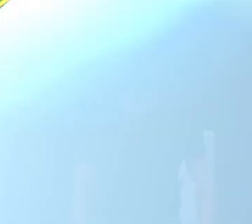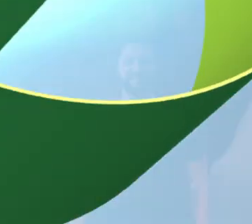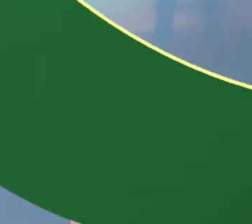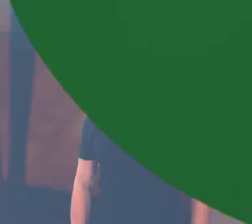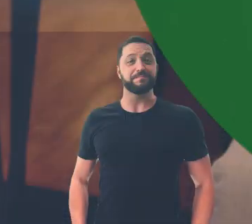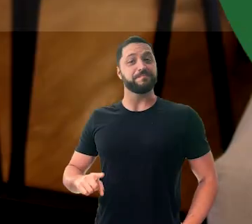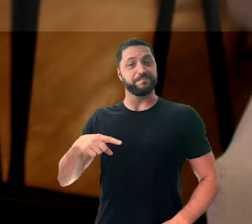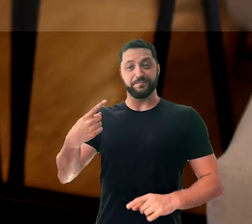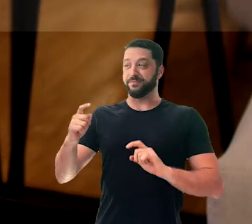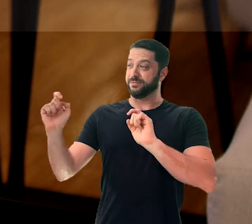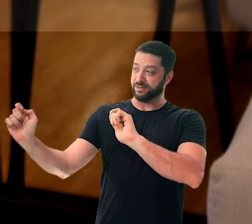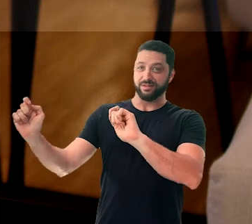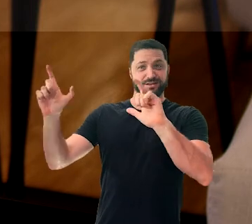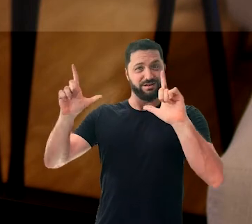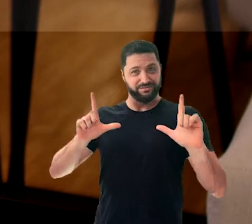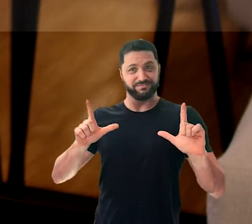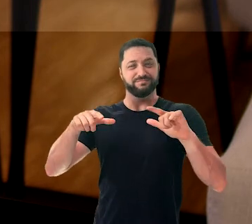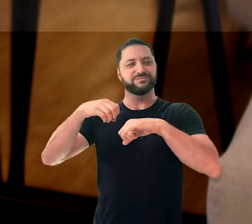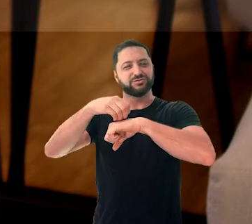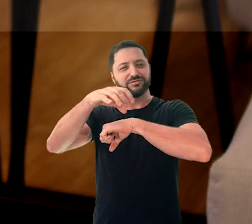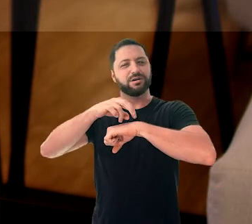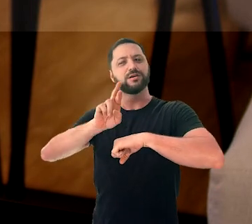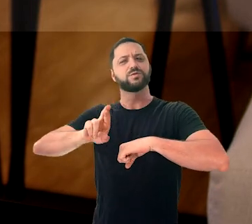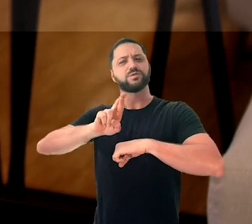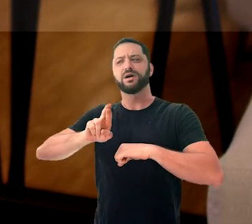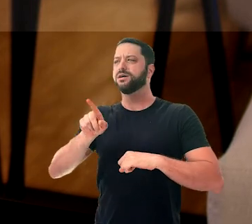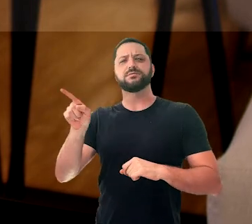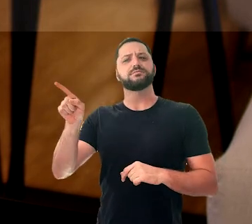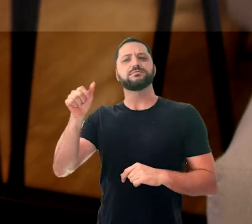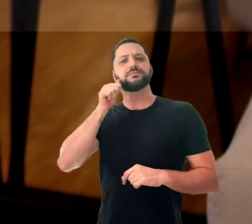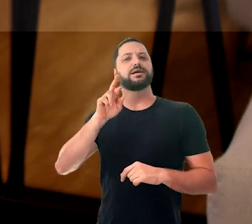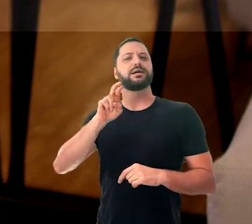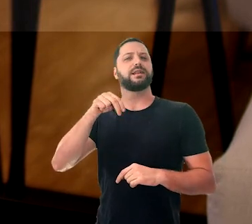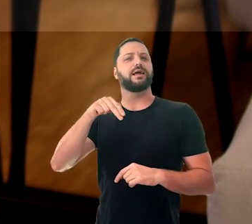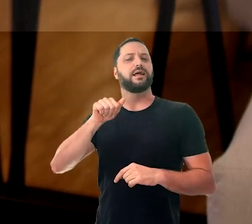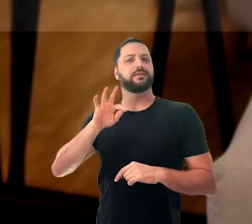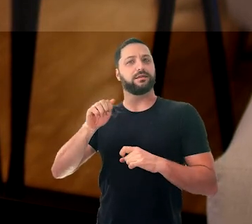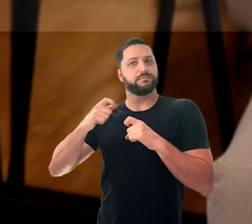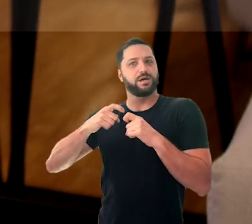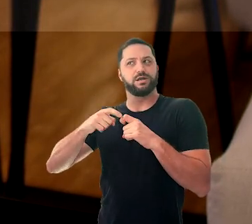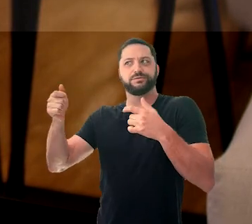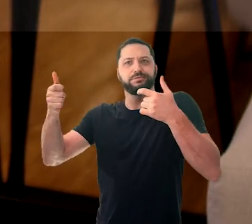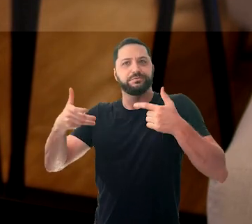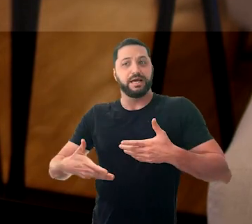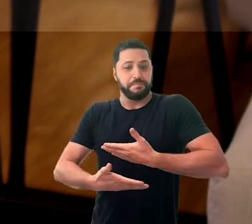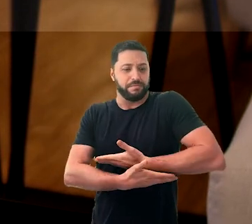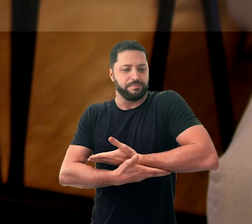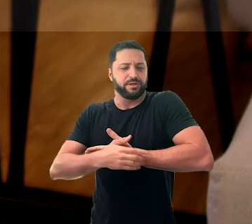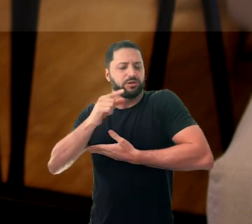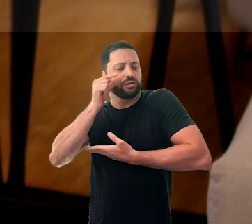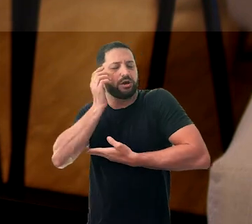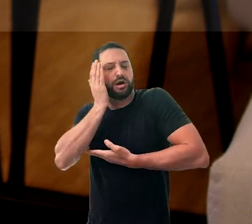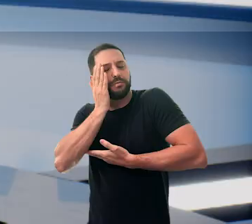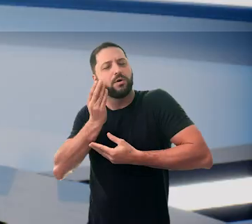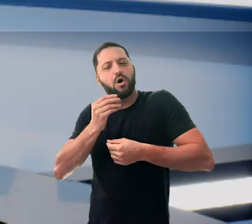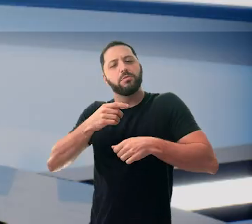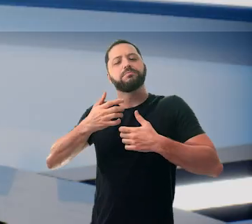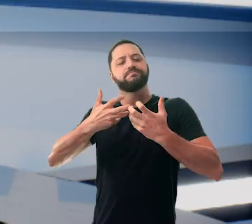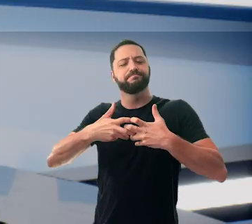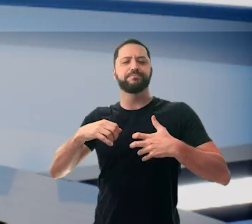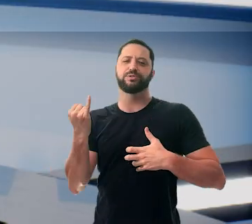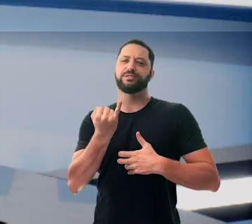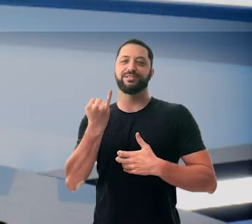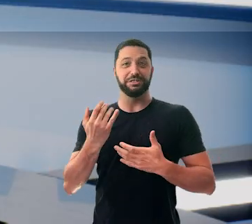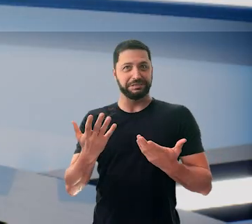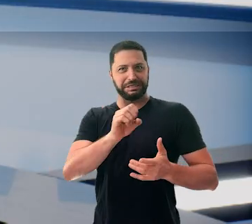não. No Descomplica Ressoar, a doutora Renata Kreiser fala sobre a importância do sono do bebê. Então